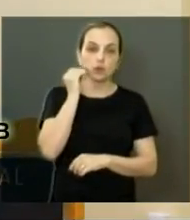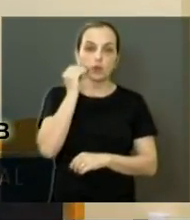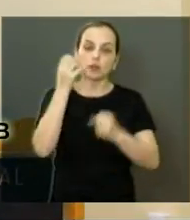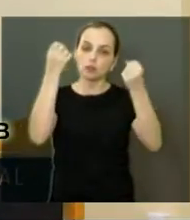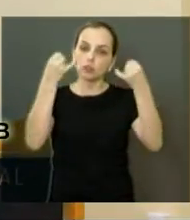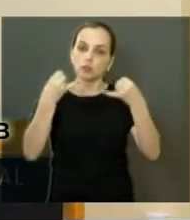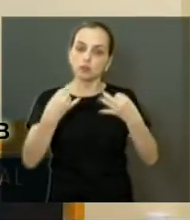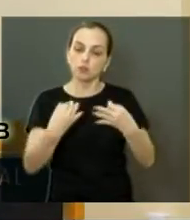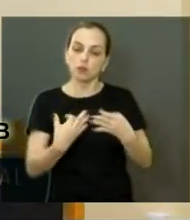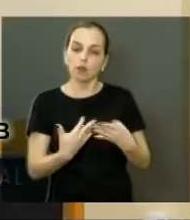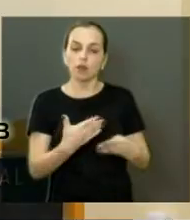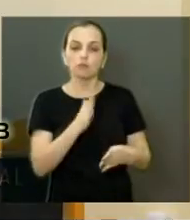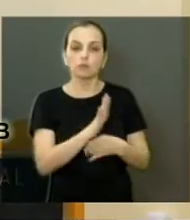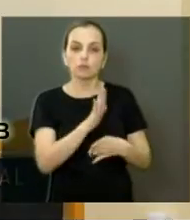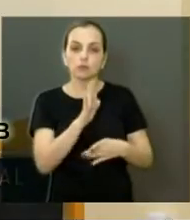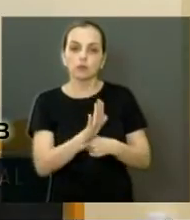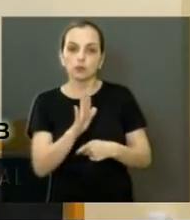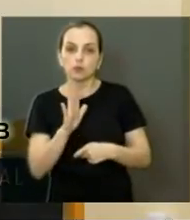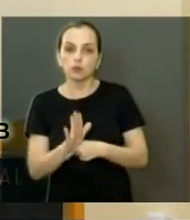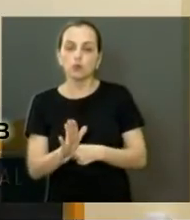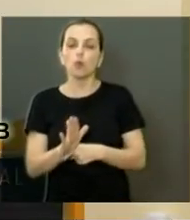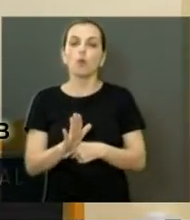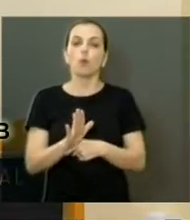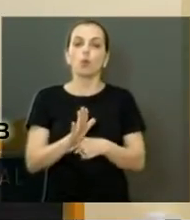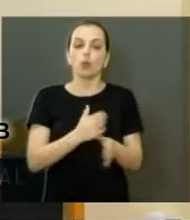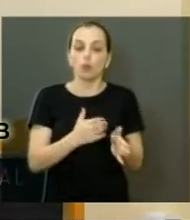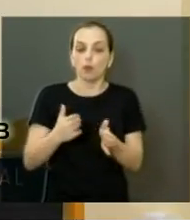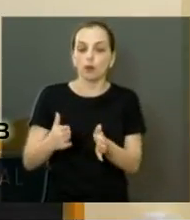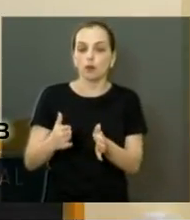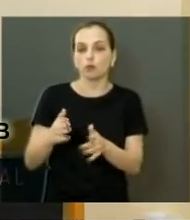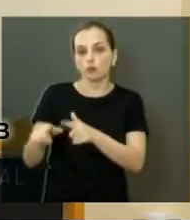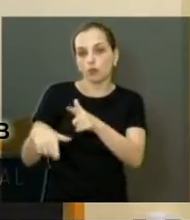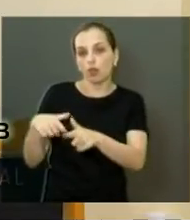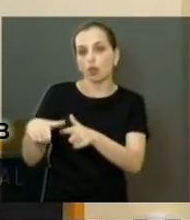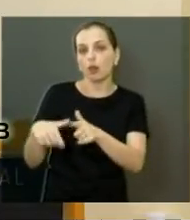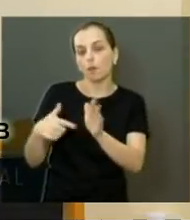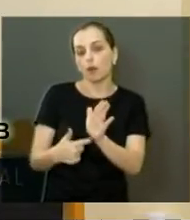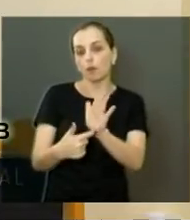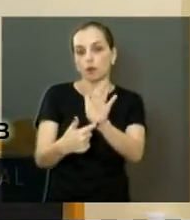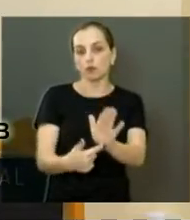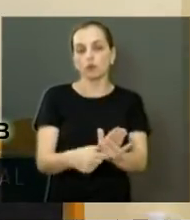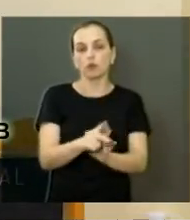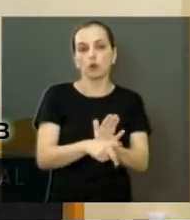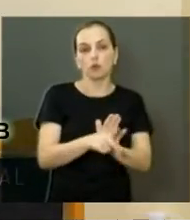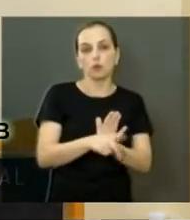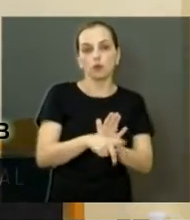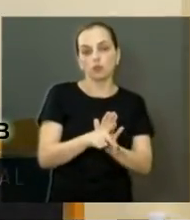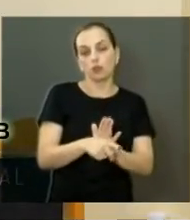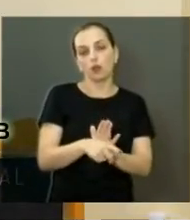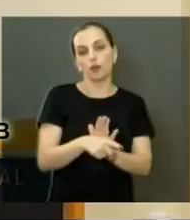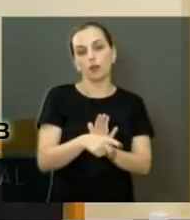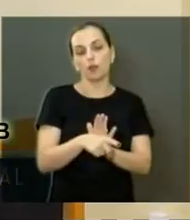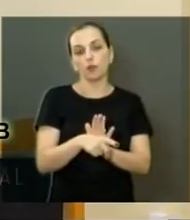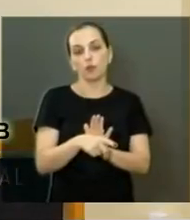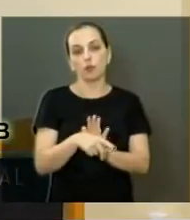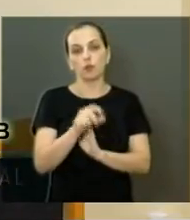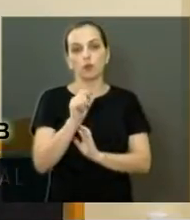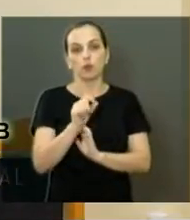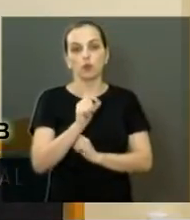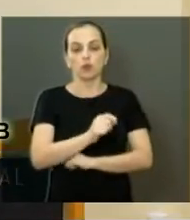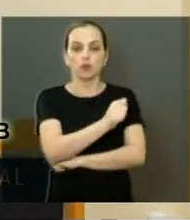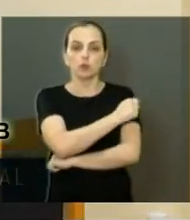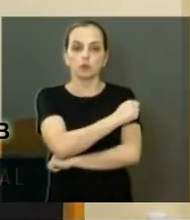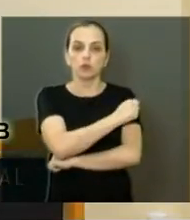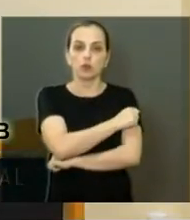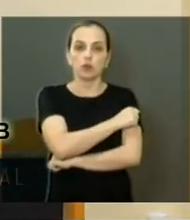as contribuições que pudemos dar no último período, trazendo o projeto Geek Lab para os alunos do